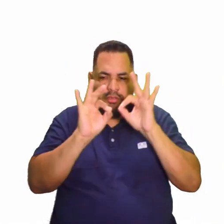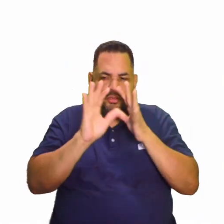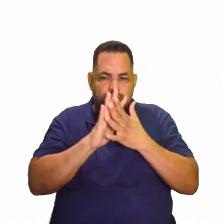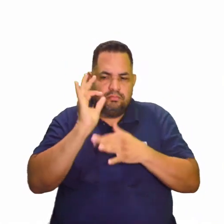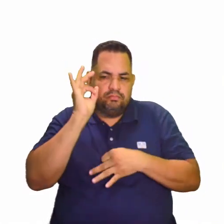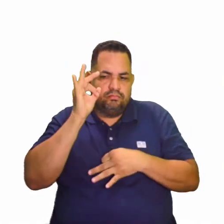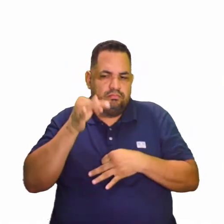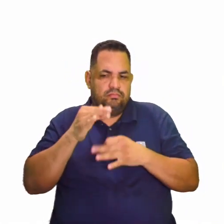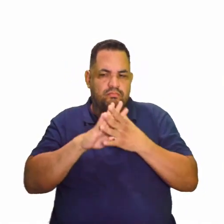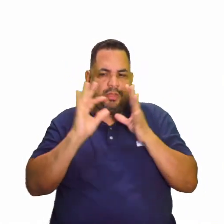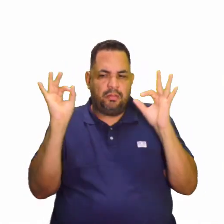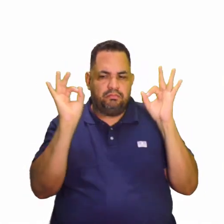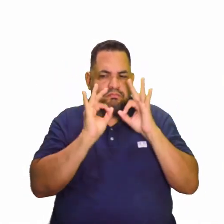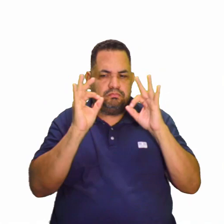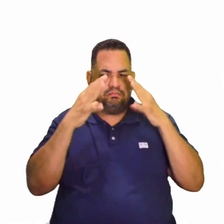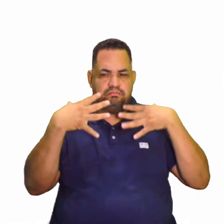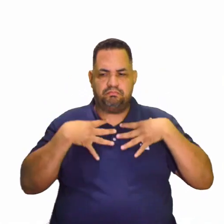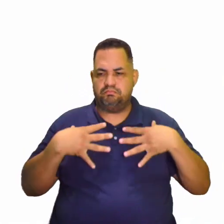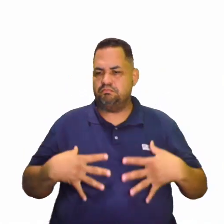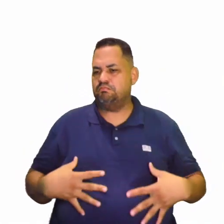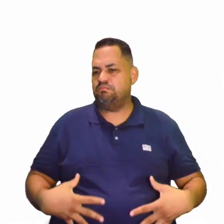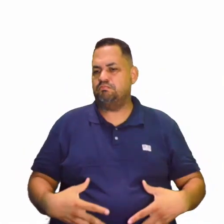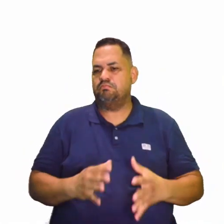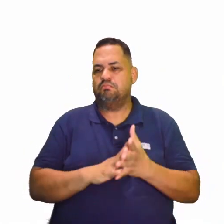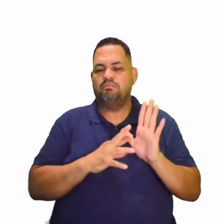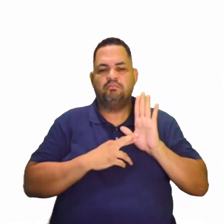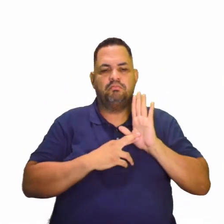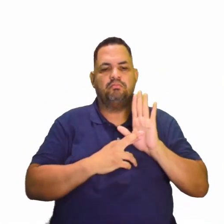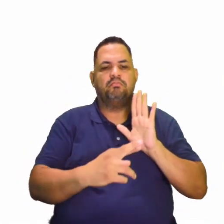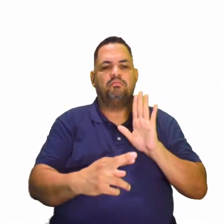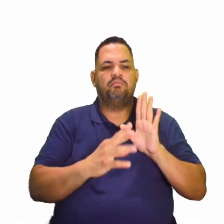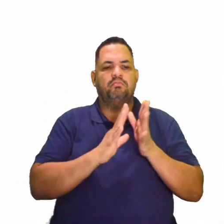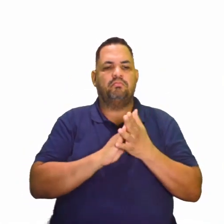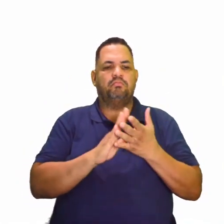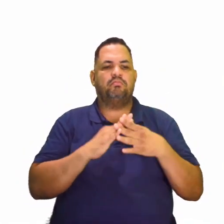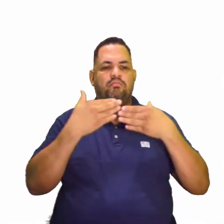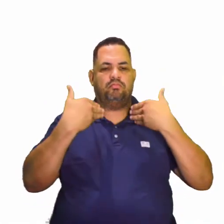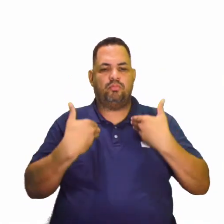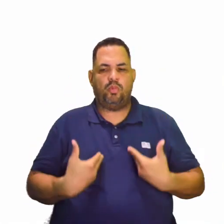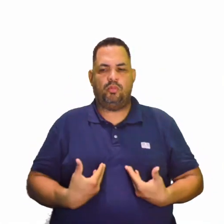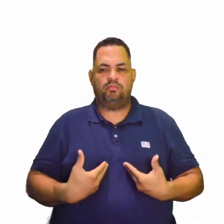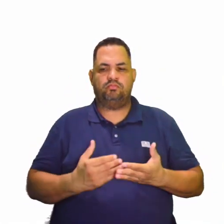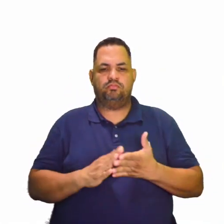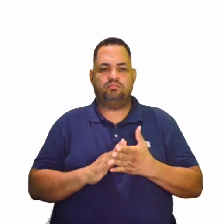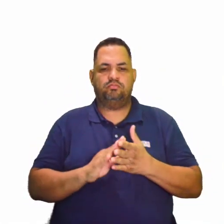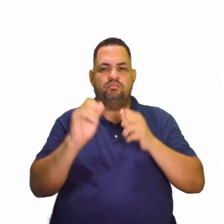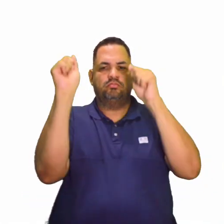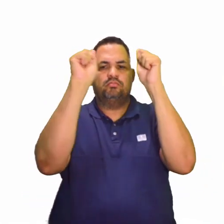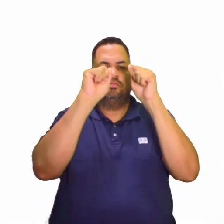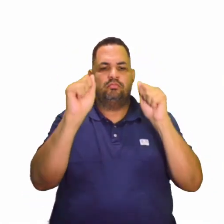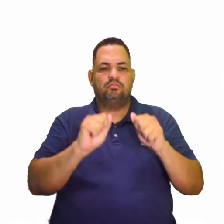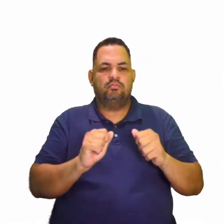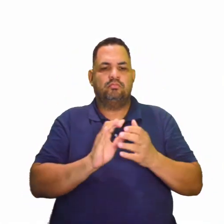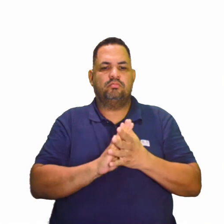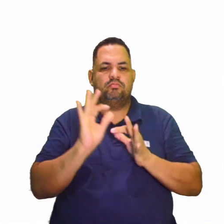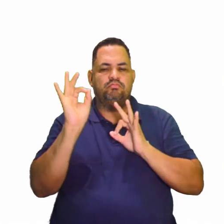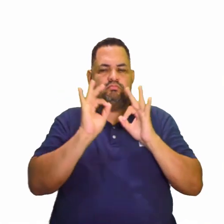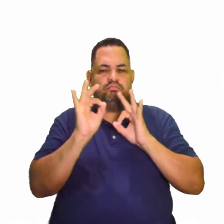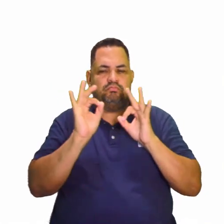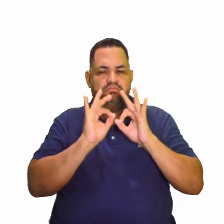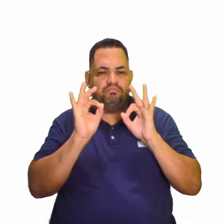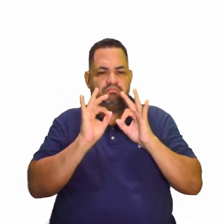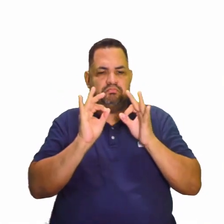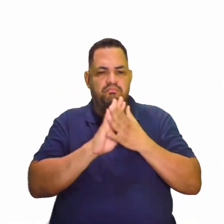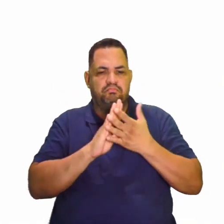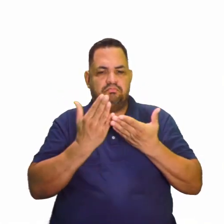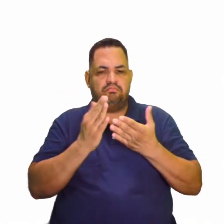perfeição ali dos corpos, né? Somente na representação de corpos humanos por escultura, buscava a